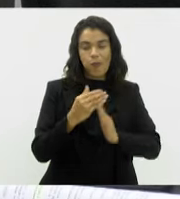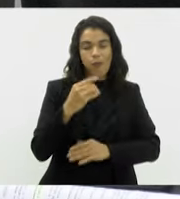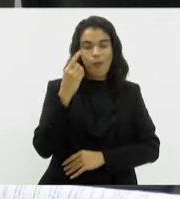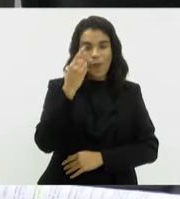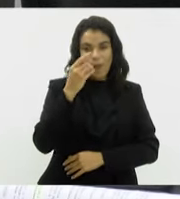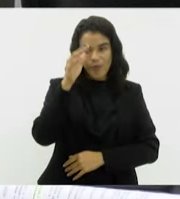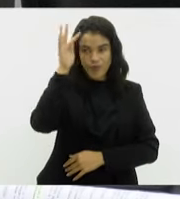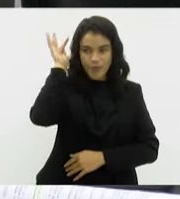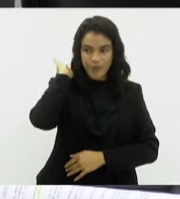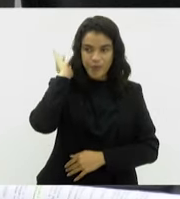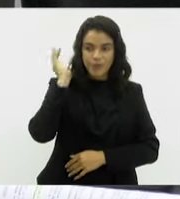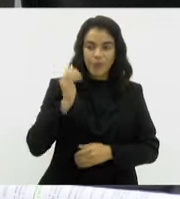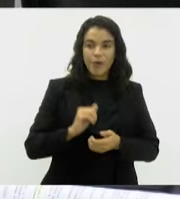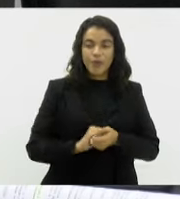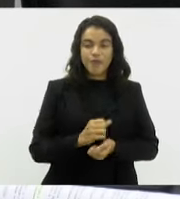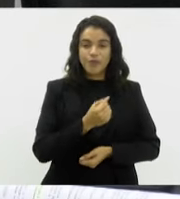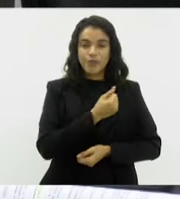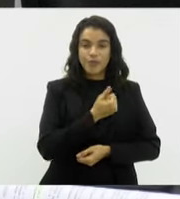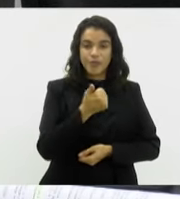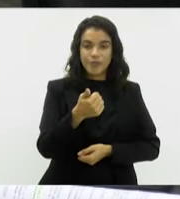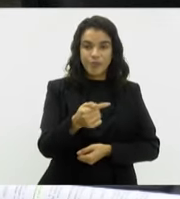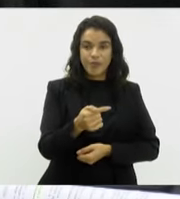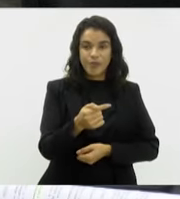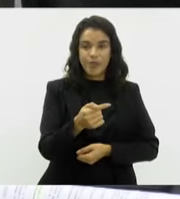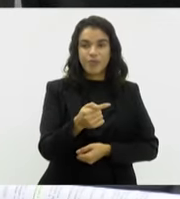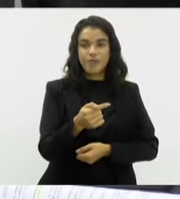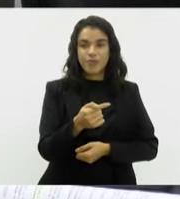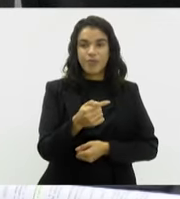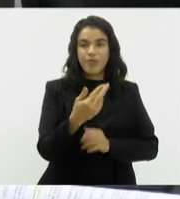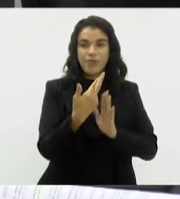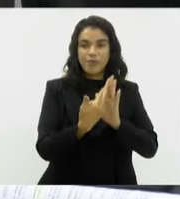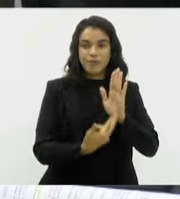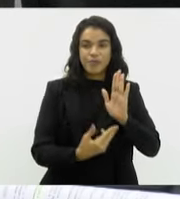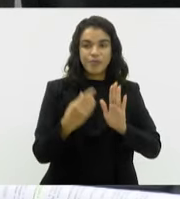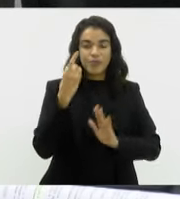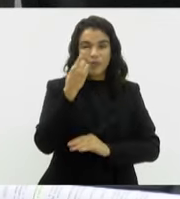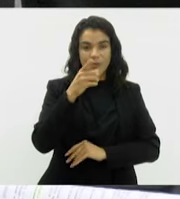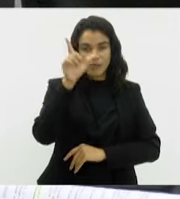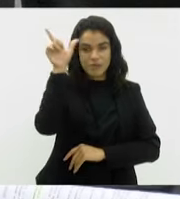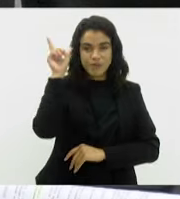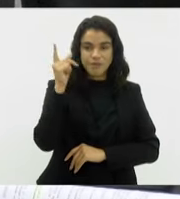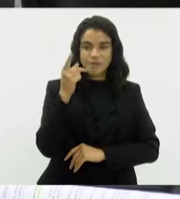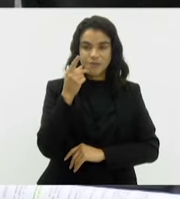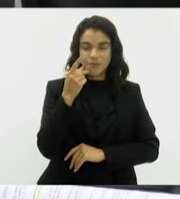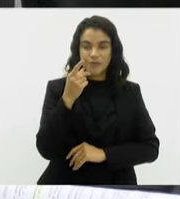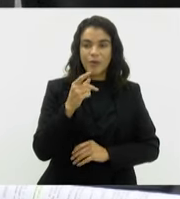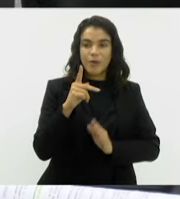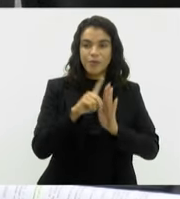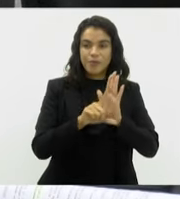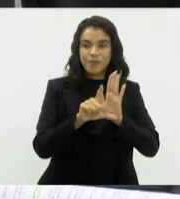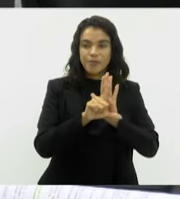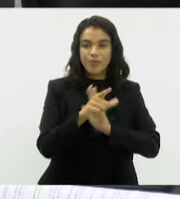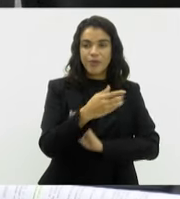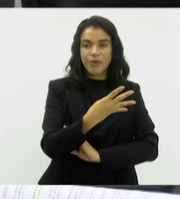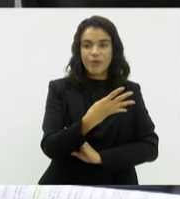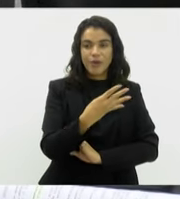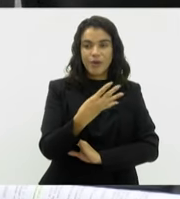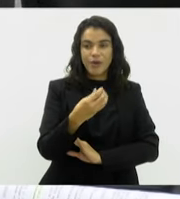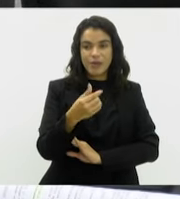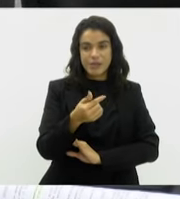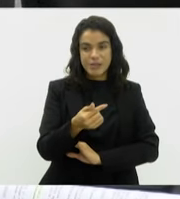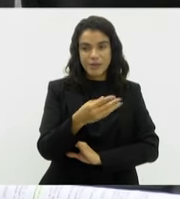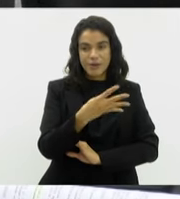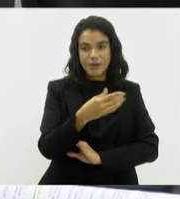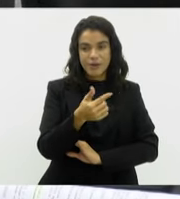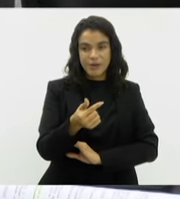Pacheco. Passo ao 17 da pauta, projetos de relatoria do deputado Luiz Paulo. Projeto de lei 4743 de